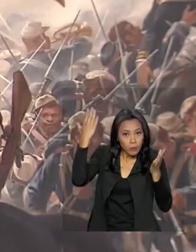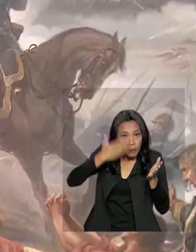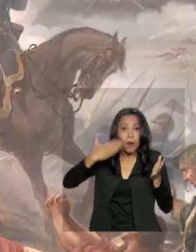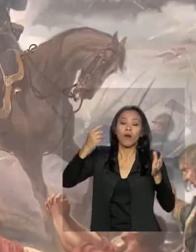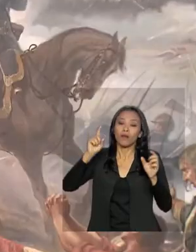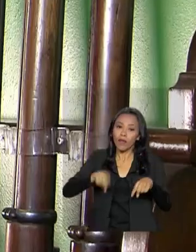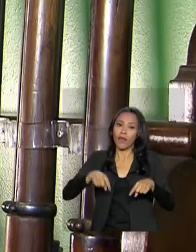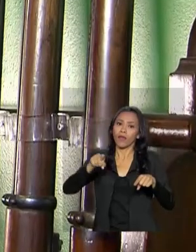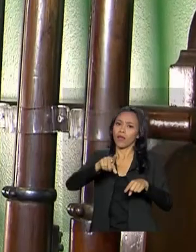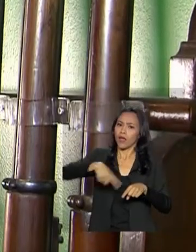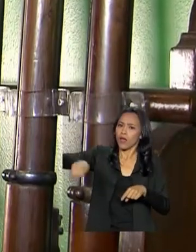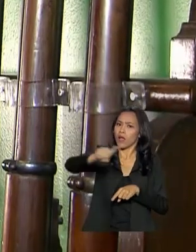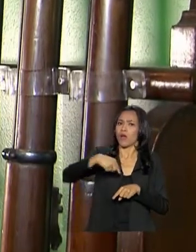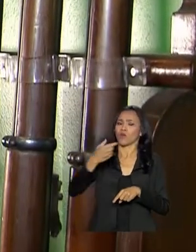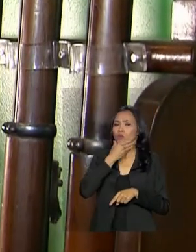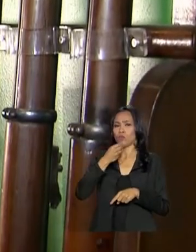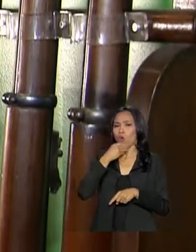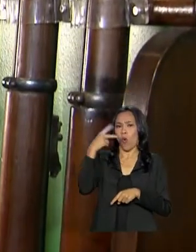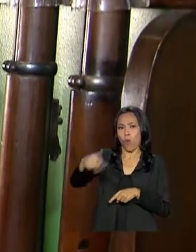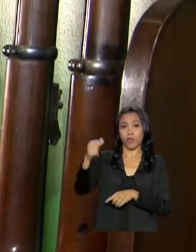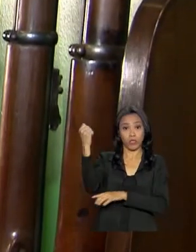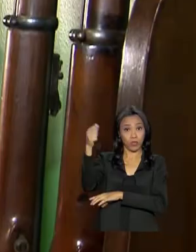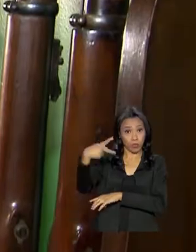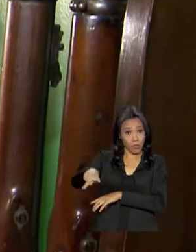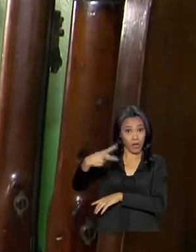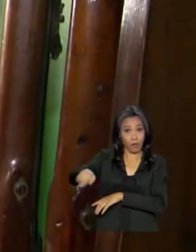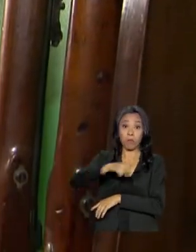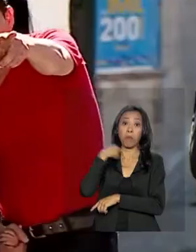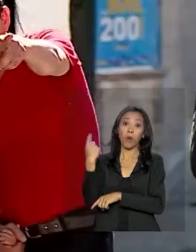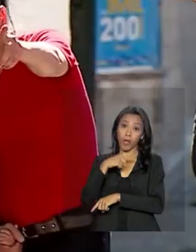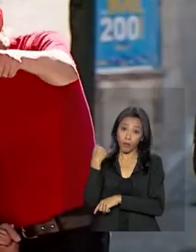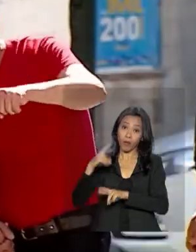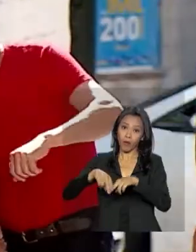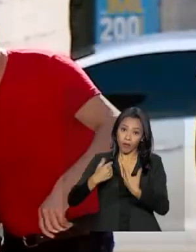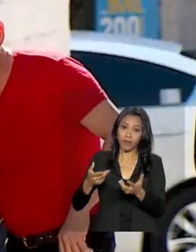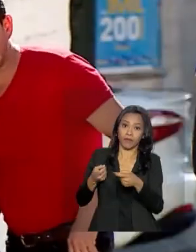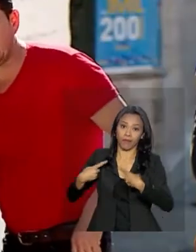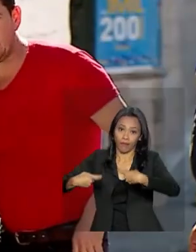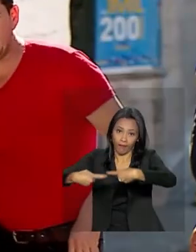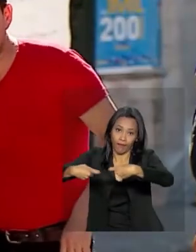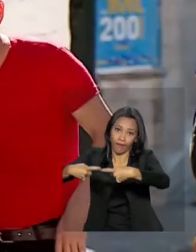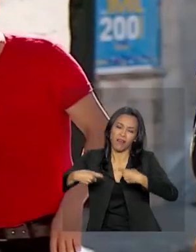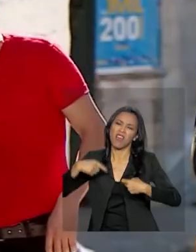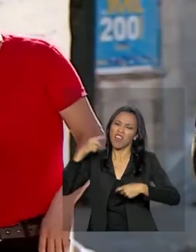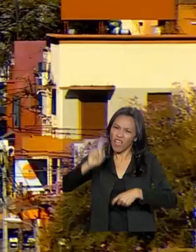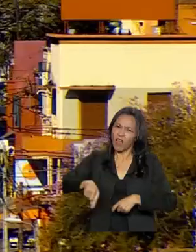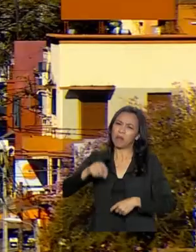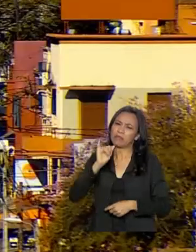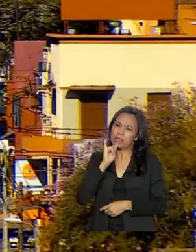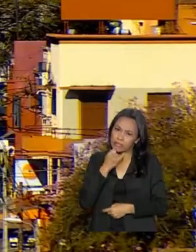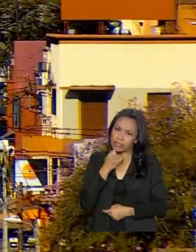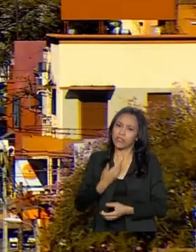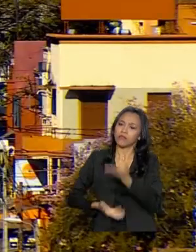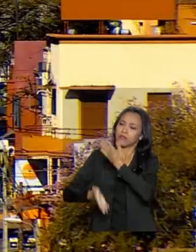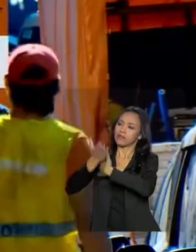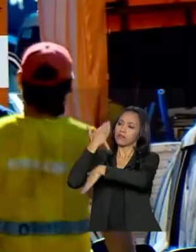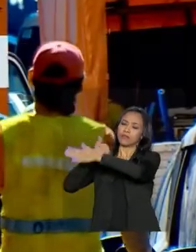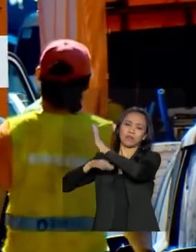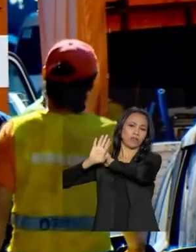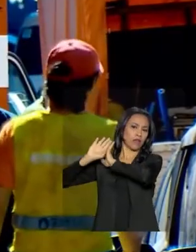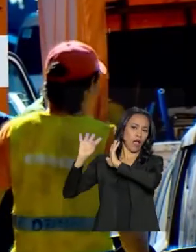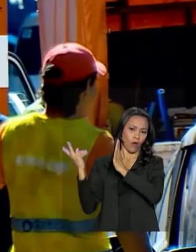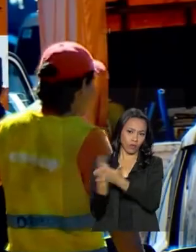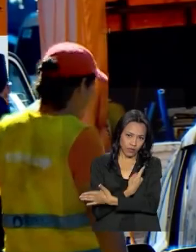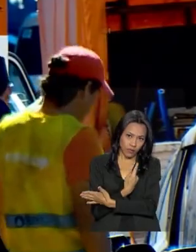parte da população masculina paraguaia morreu vítima da guerra. Um passado triste que ficou para trás. Os cerca de 400